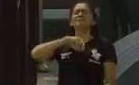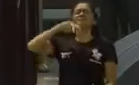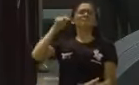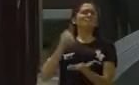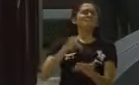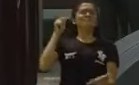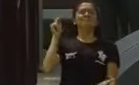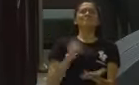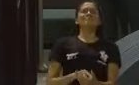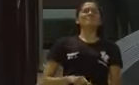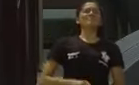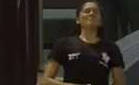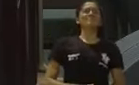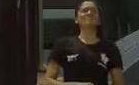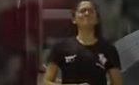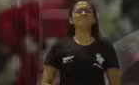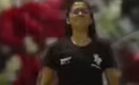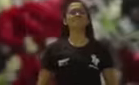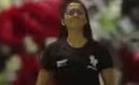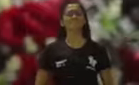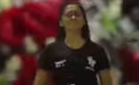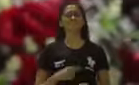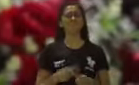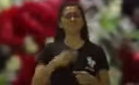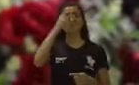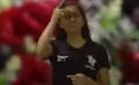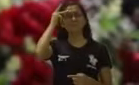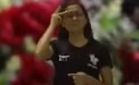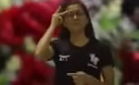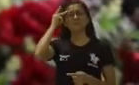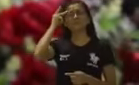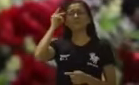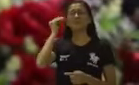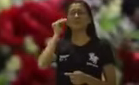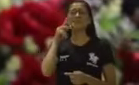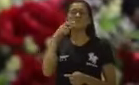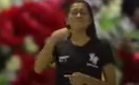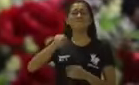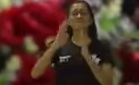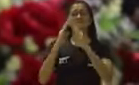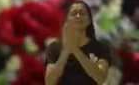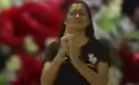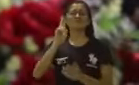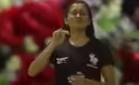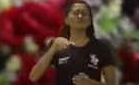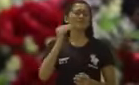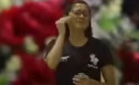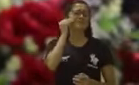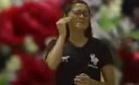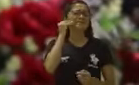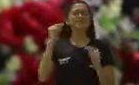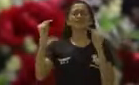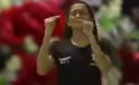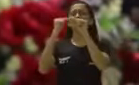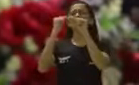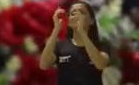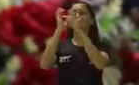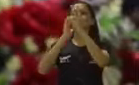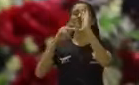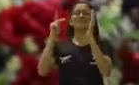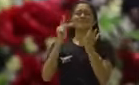espírito, em verdade. Eles falam de Jesus, mas não vivem Jesus,